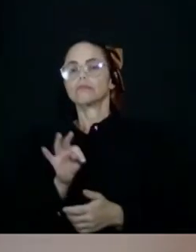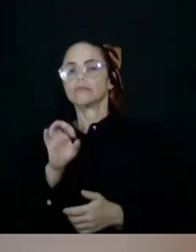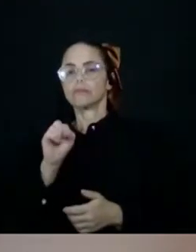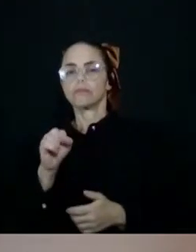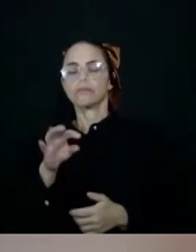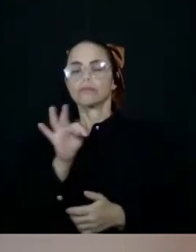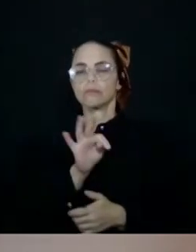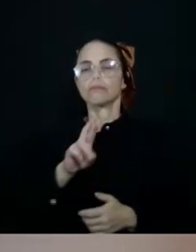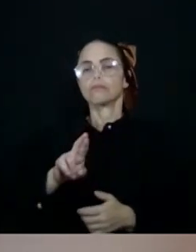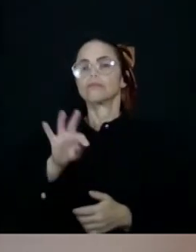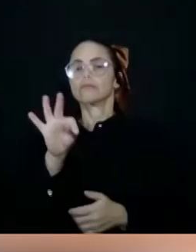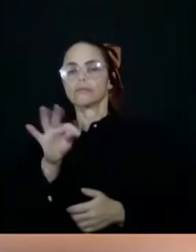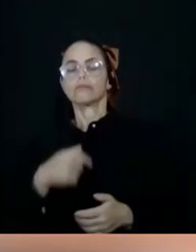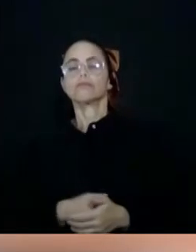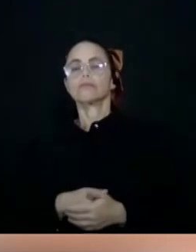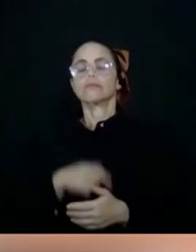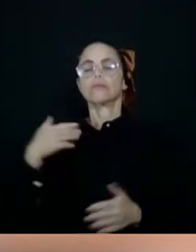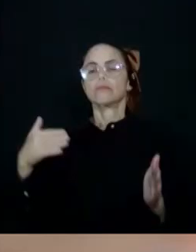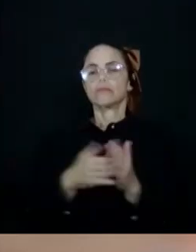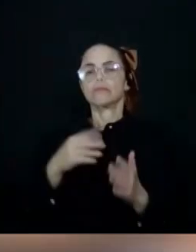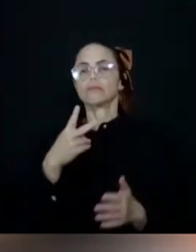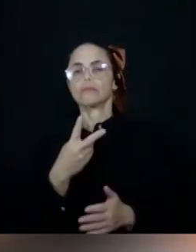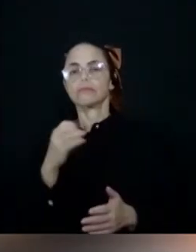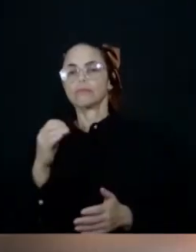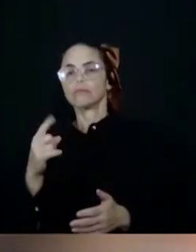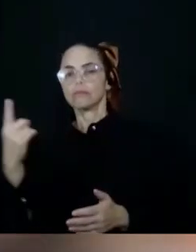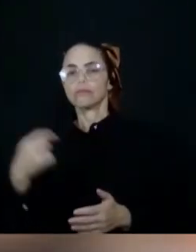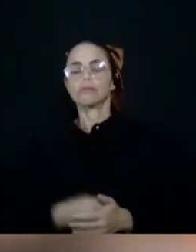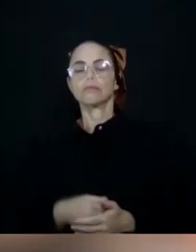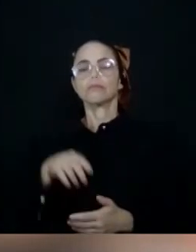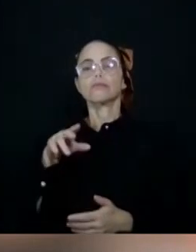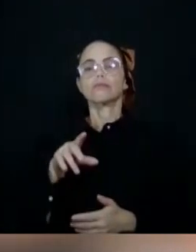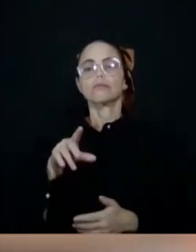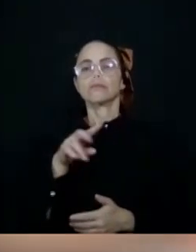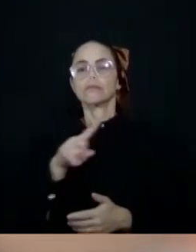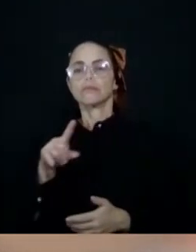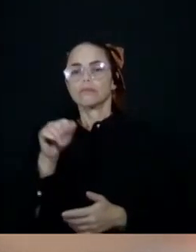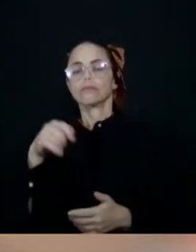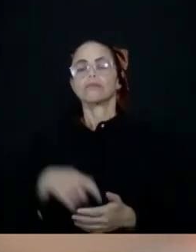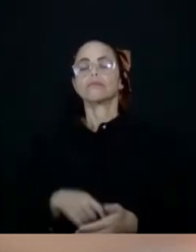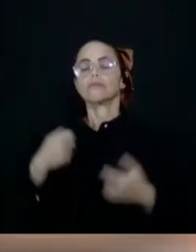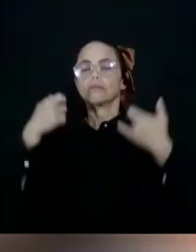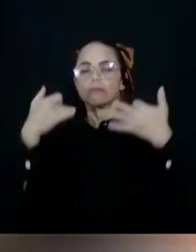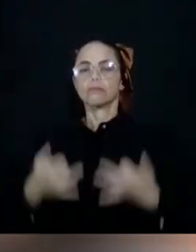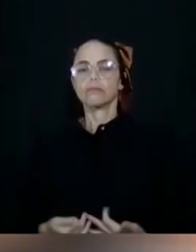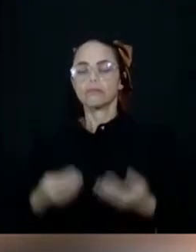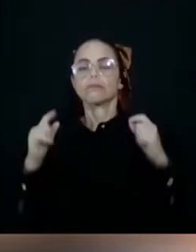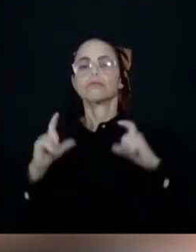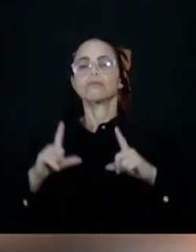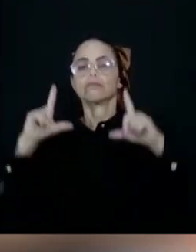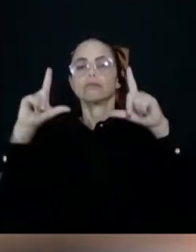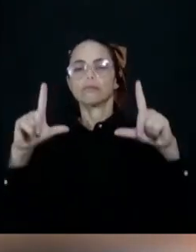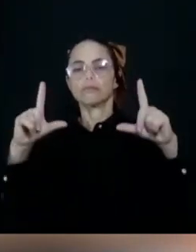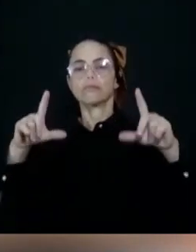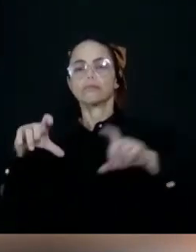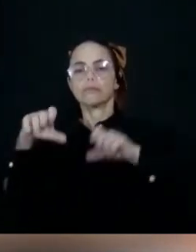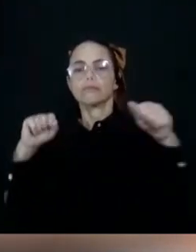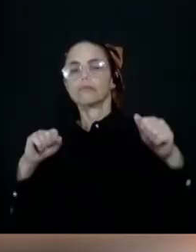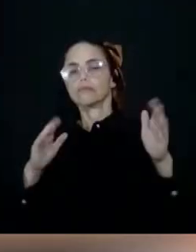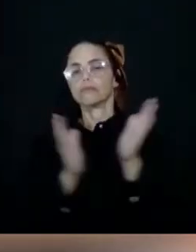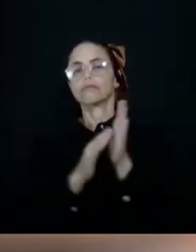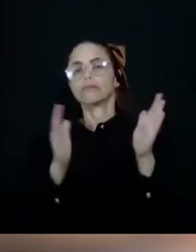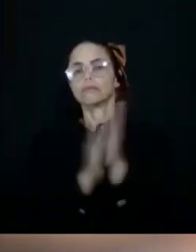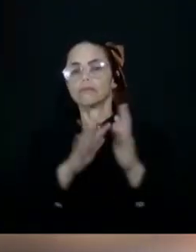exerceu até 2001. O vereador Luiz Iabico justificou a entrega do diploma de honra ao mérito